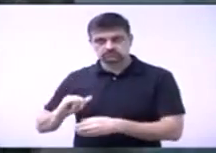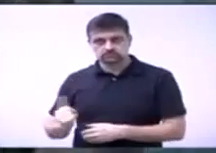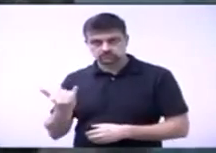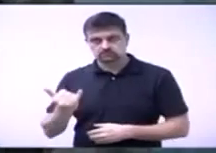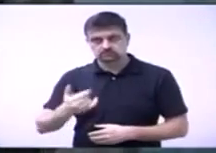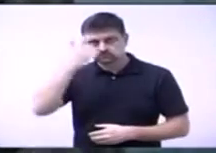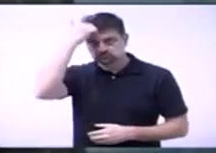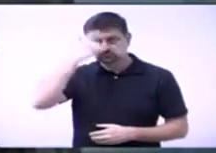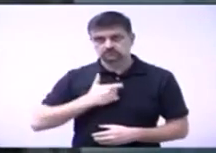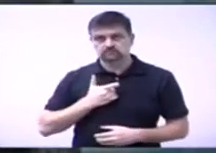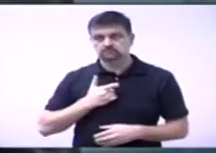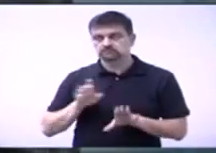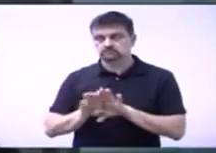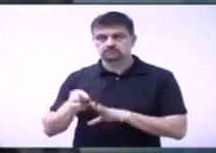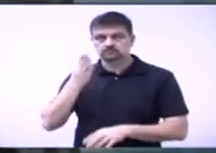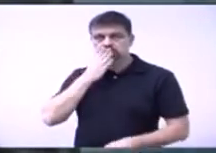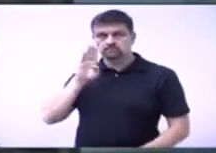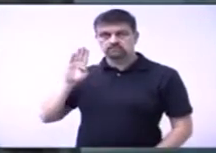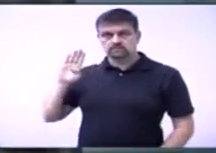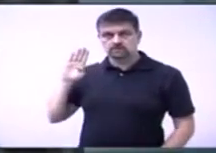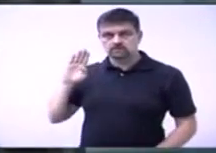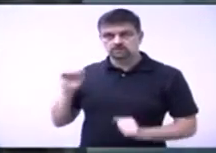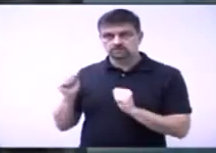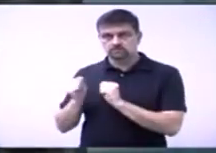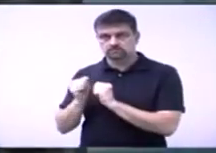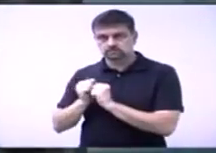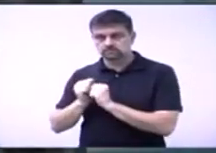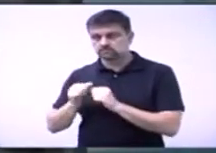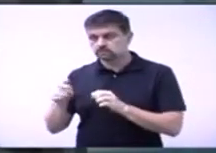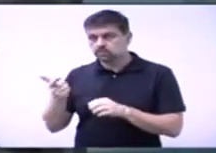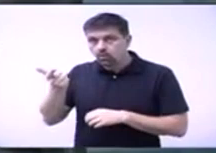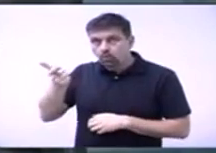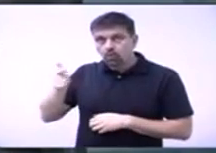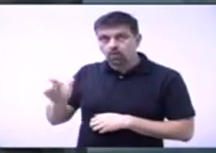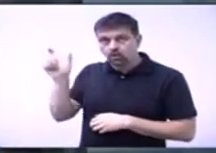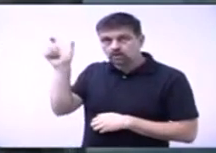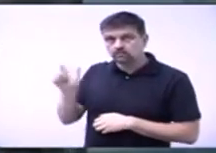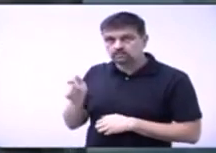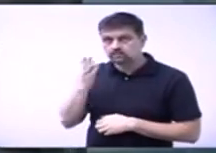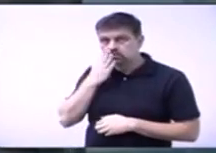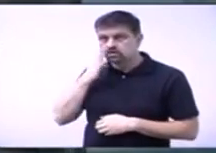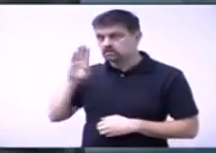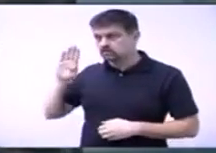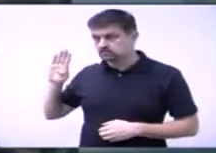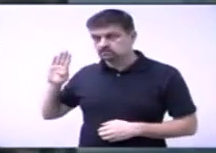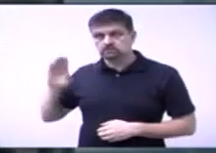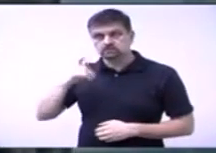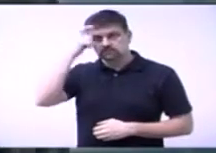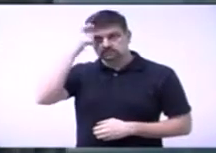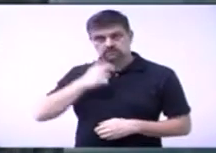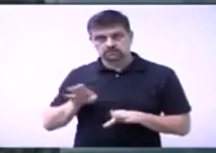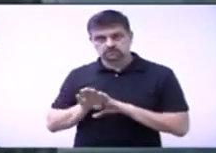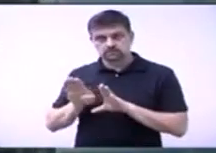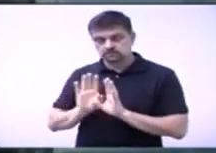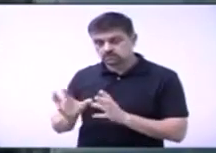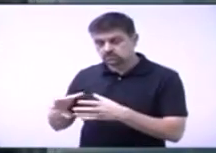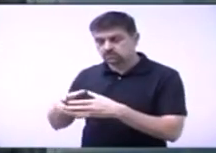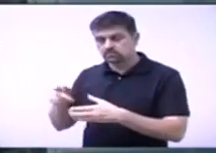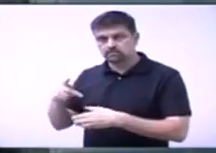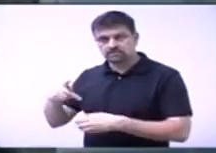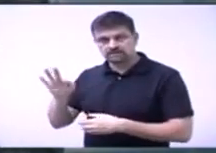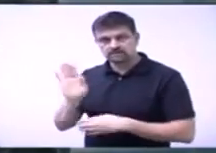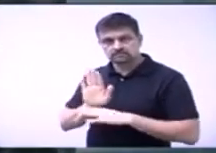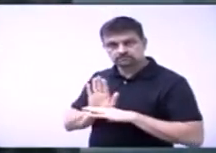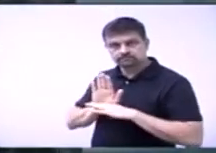oportunidade que concorri com então o companheiro Dixon Carvalho. Então, dei minha contribuição para o Partido dos